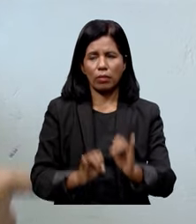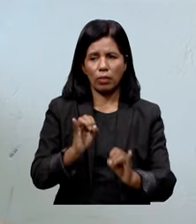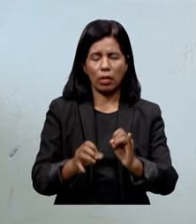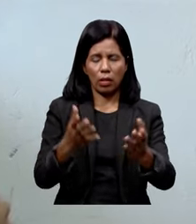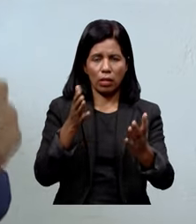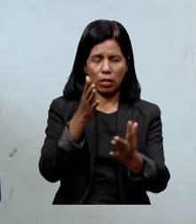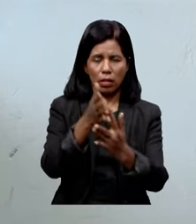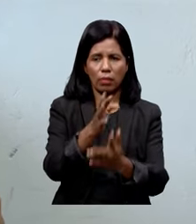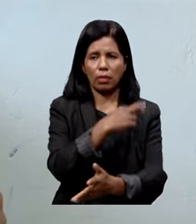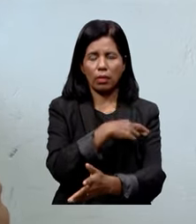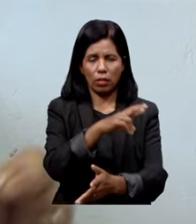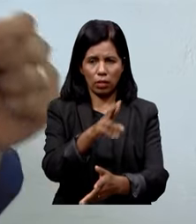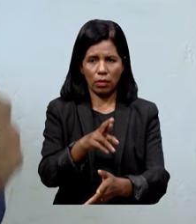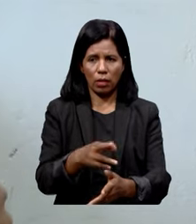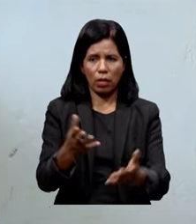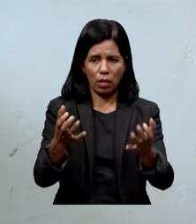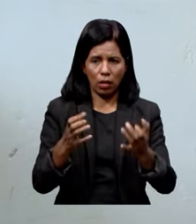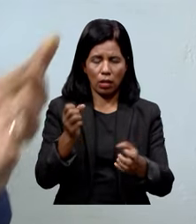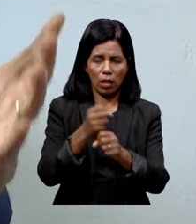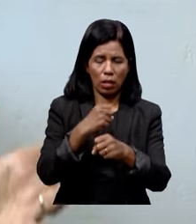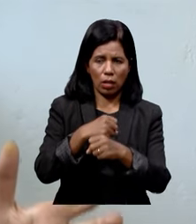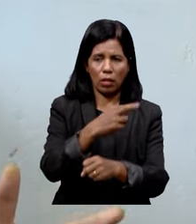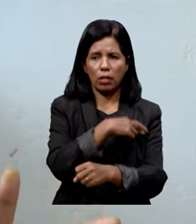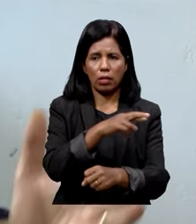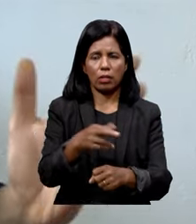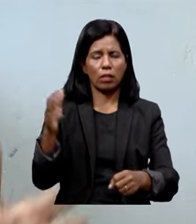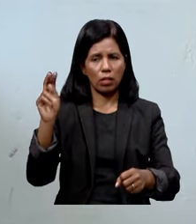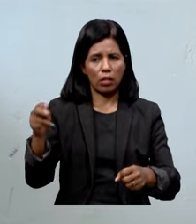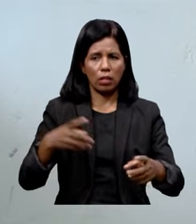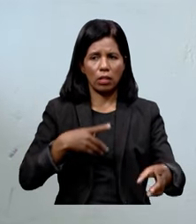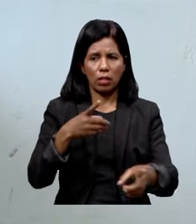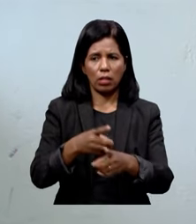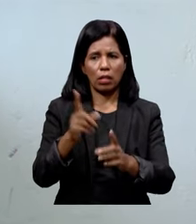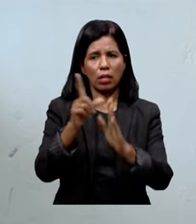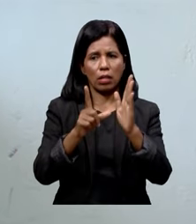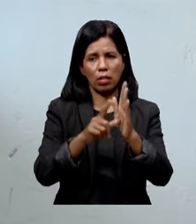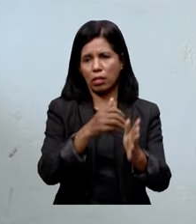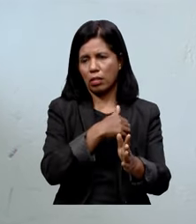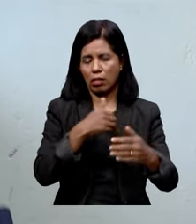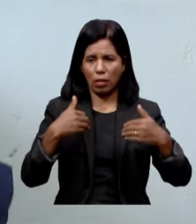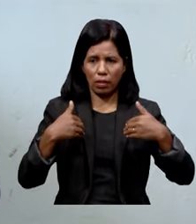tamba religião rumah ga karak kira religião rumah, ni ni direito. Tamba lei sidok ia ne.